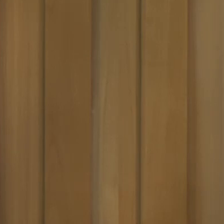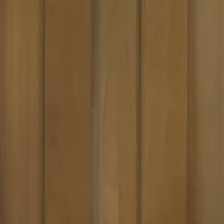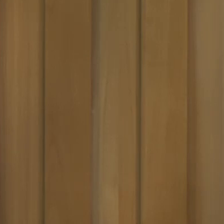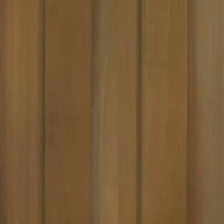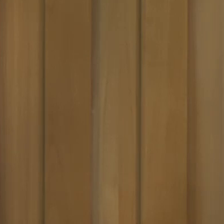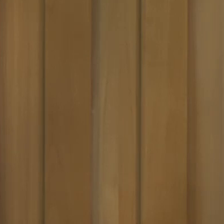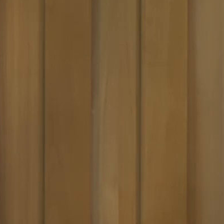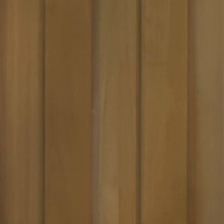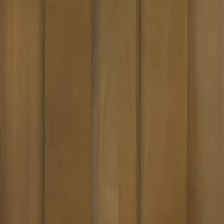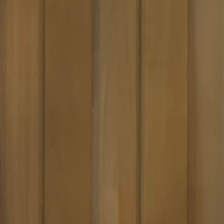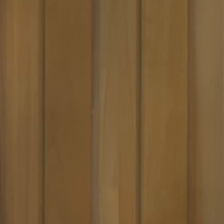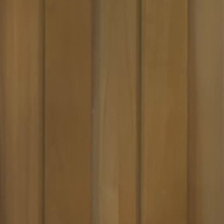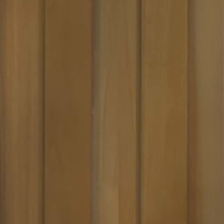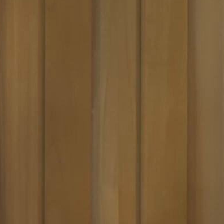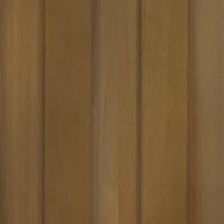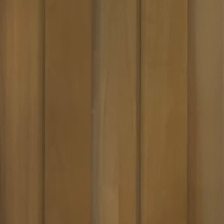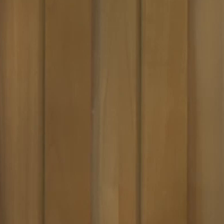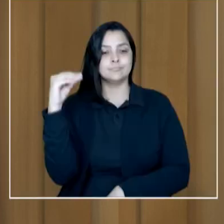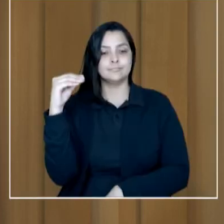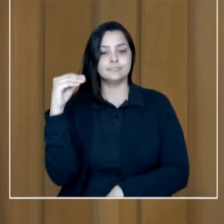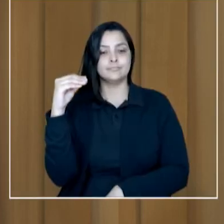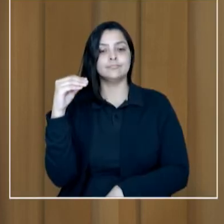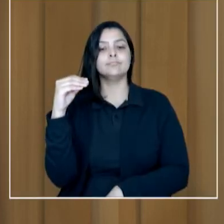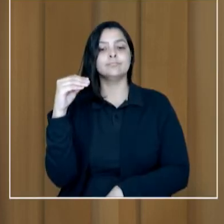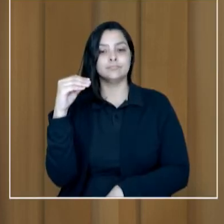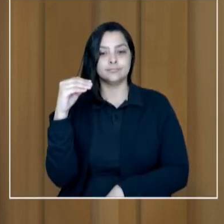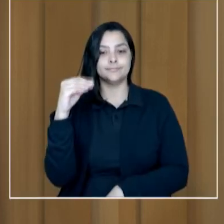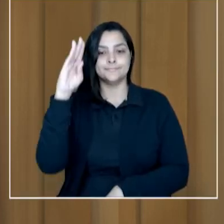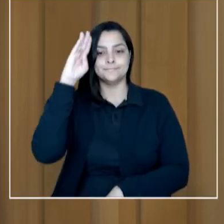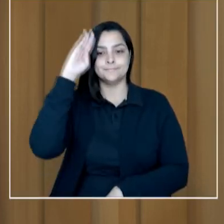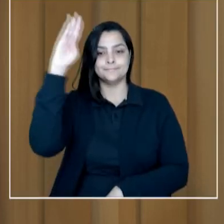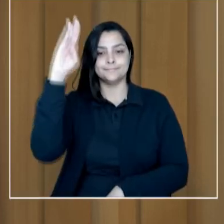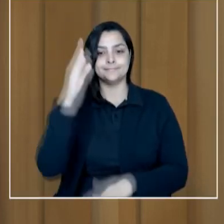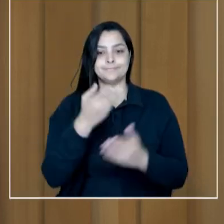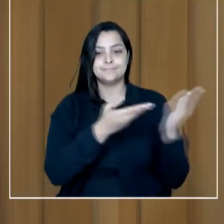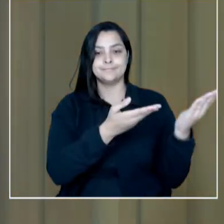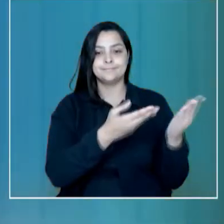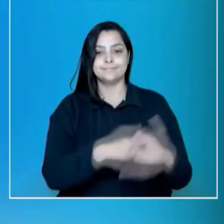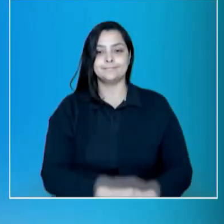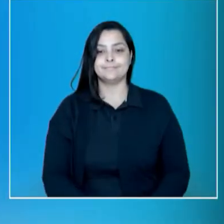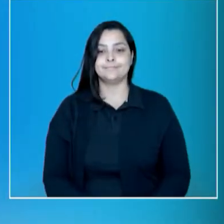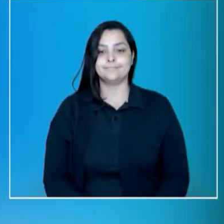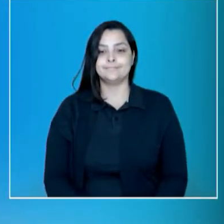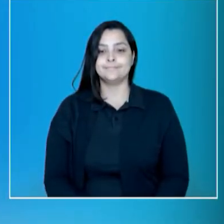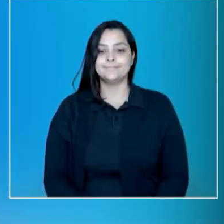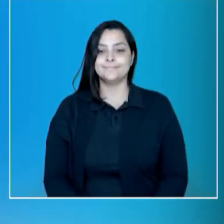a criança e o adolescente como prioridades.